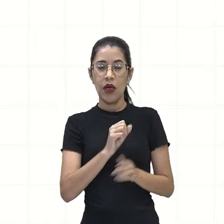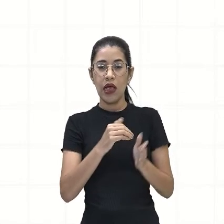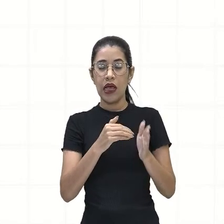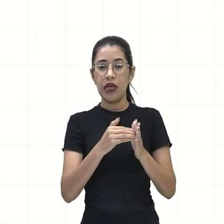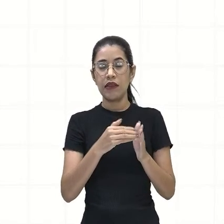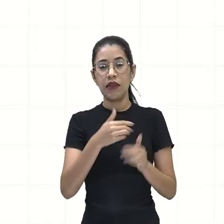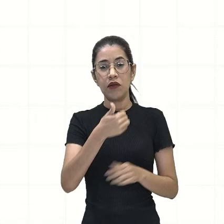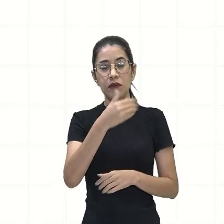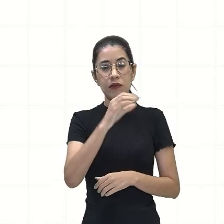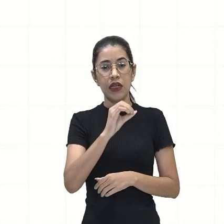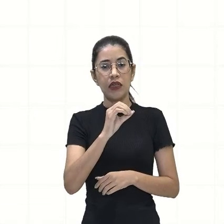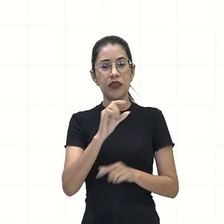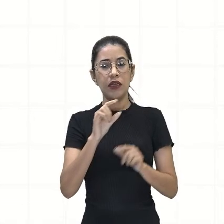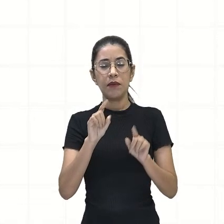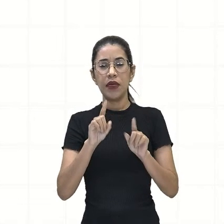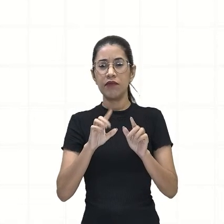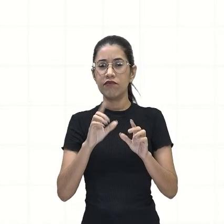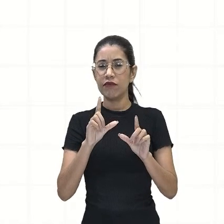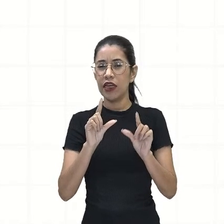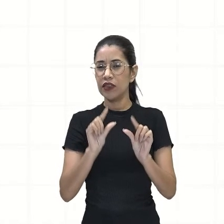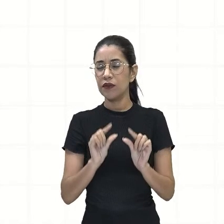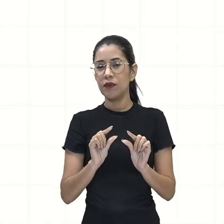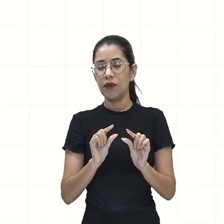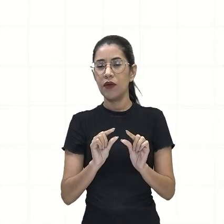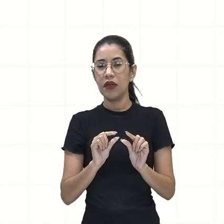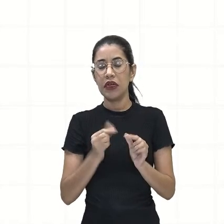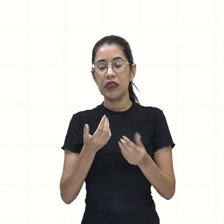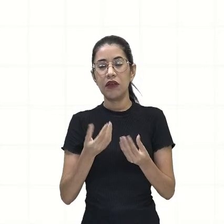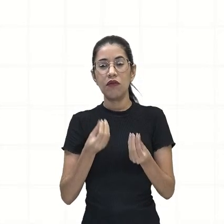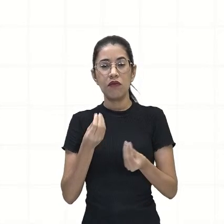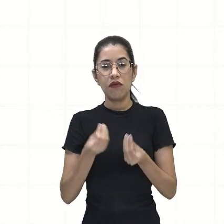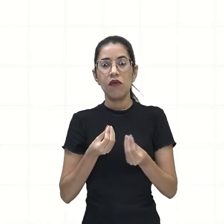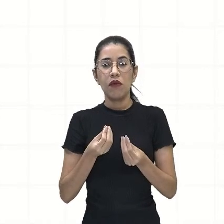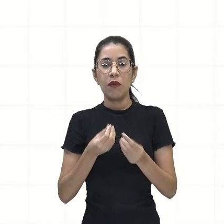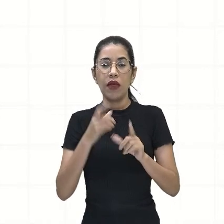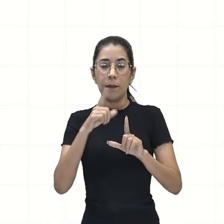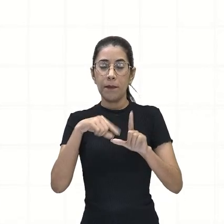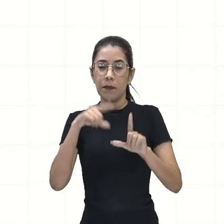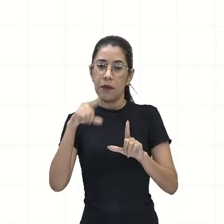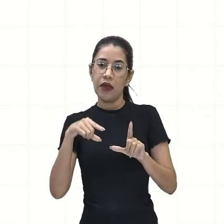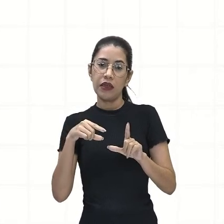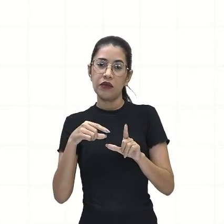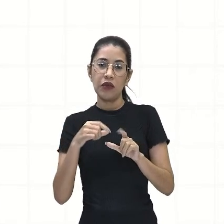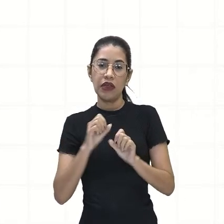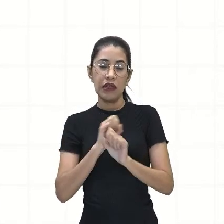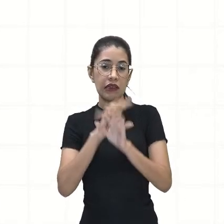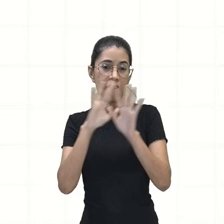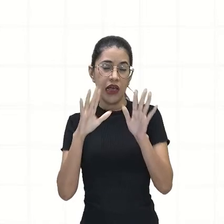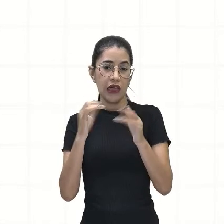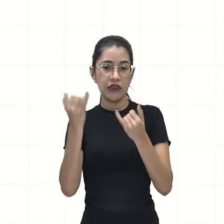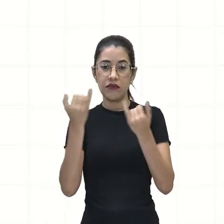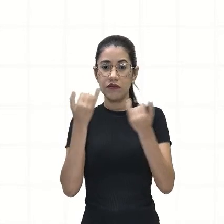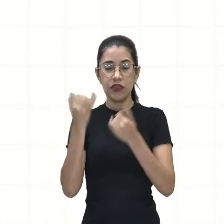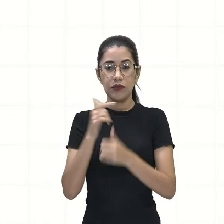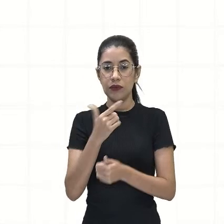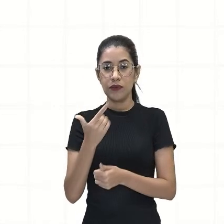menor. Então, essa escala aqui também ela não está sendo trabalhada de uma forma bem clara, né? Por exemplo, aqui,